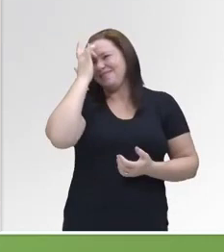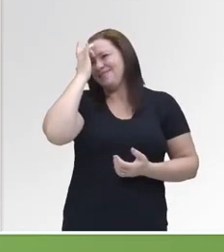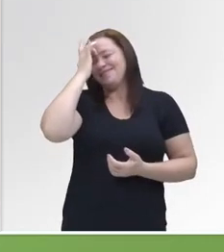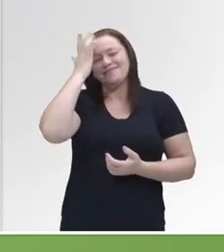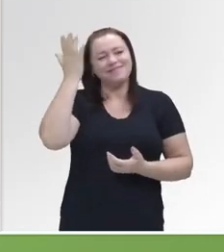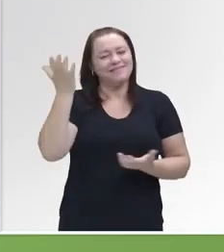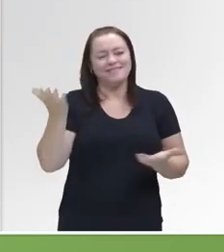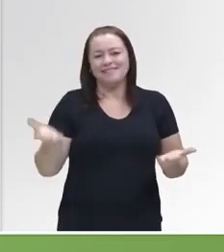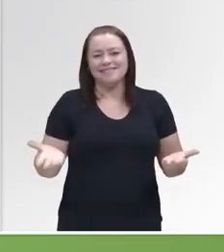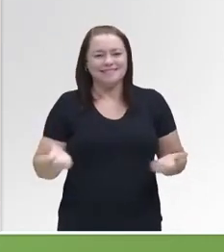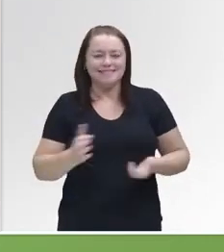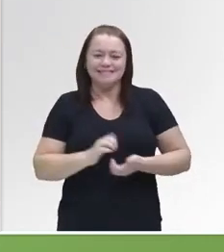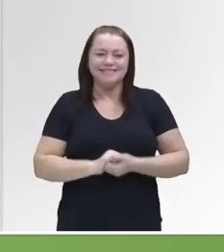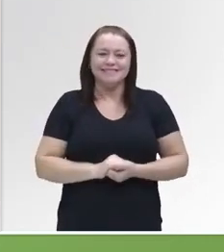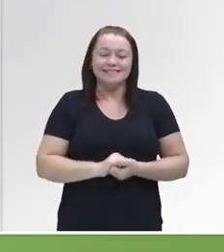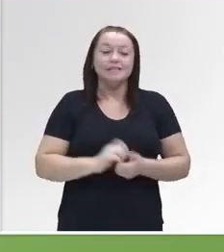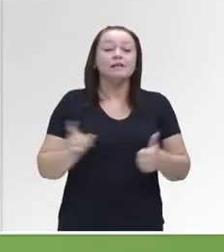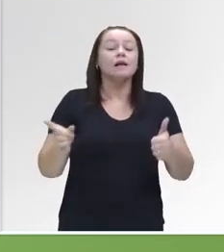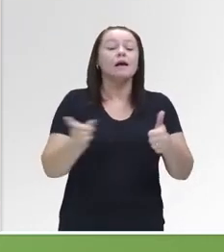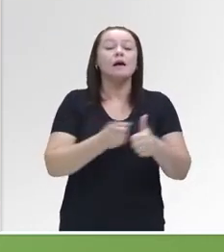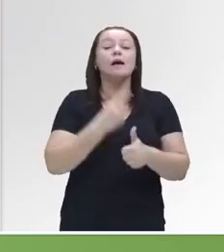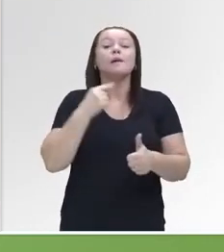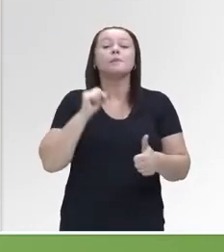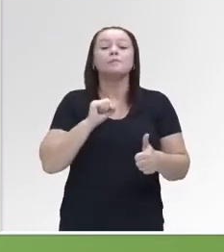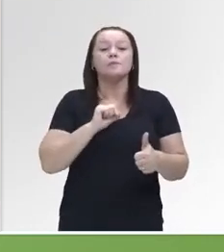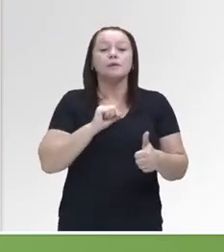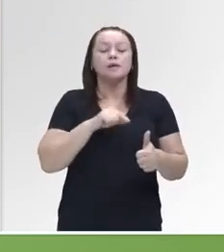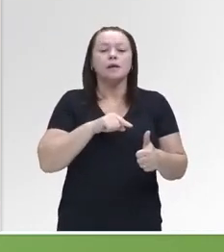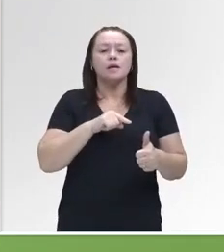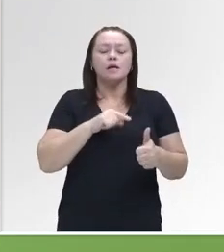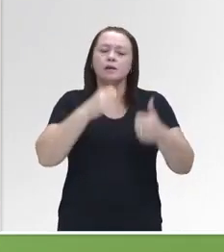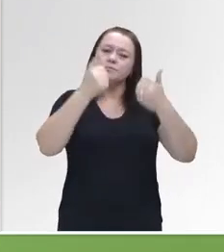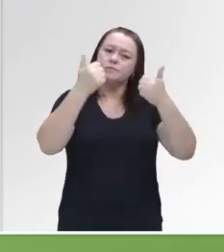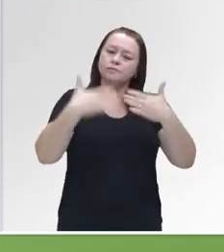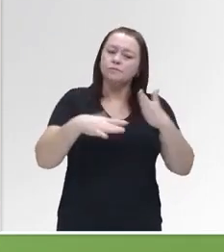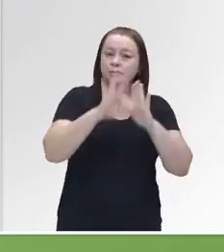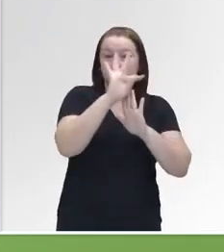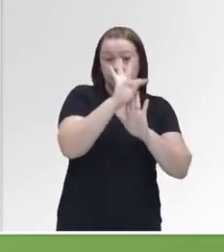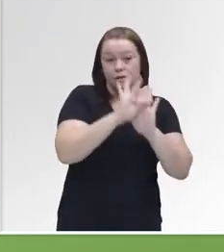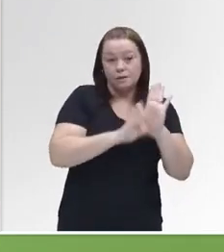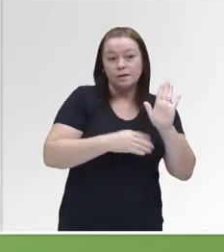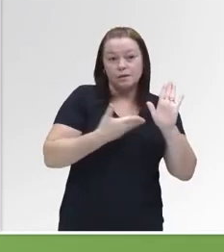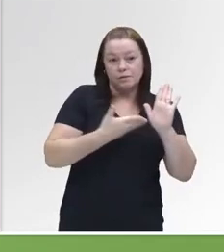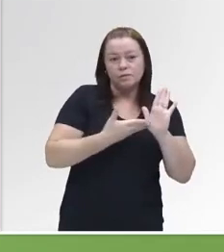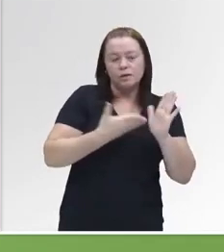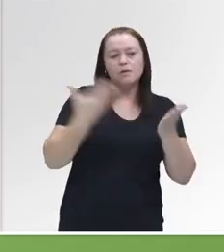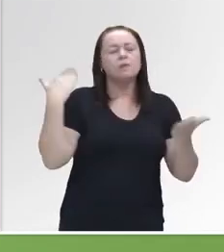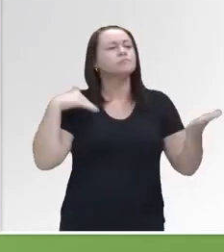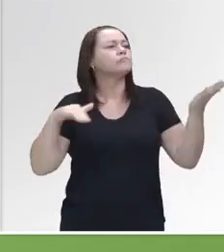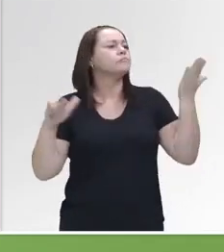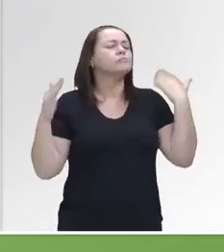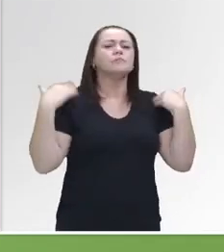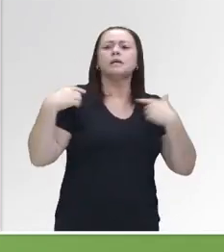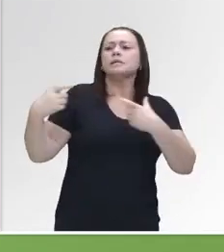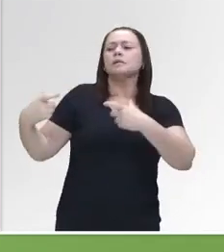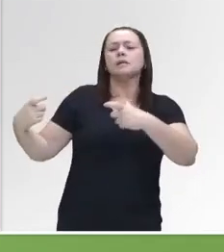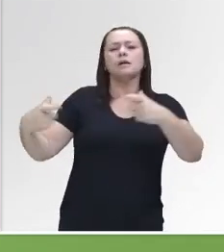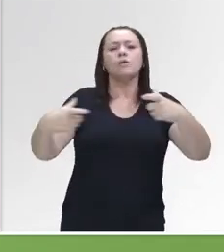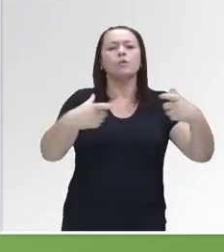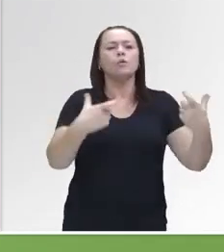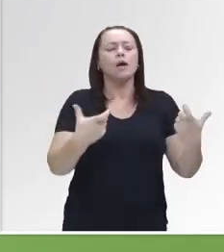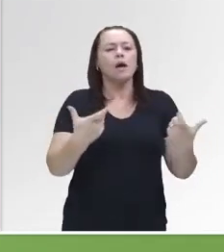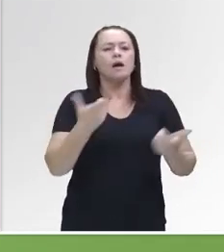questões. Vamos lá? A primeira questão eu coloquei para vocês. Ao passear em lugares que